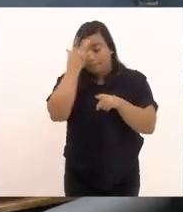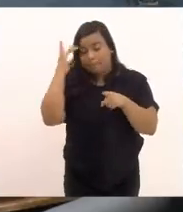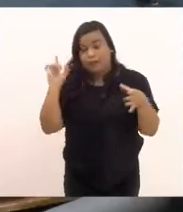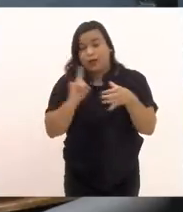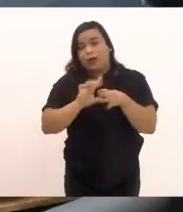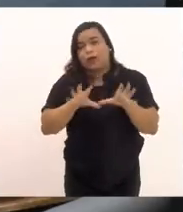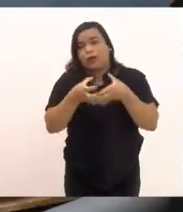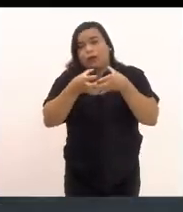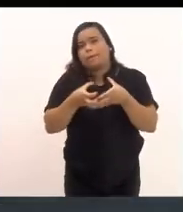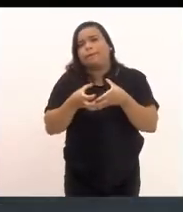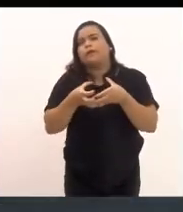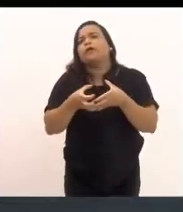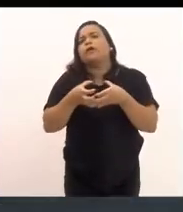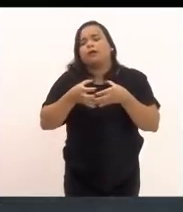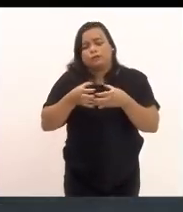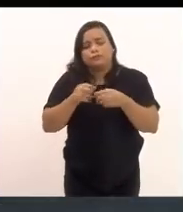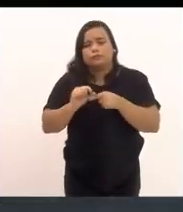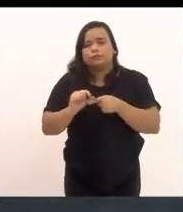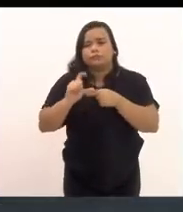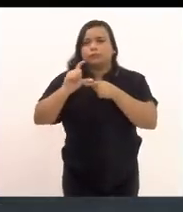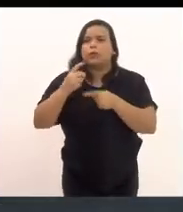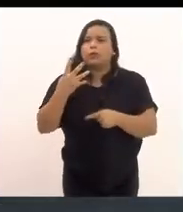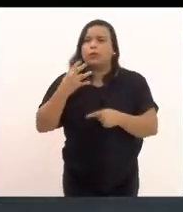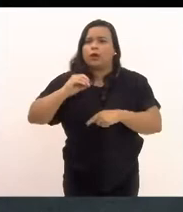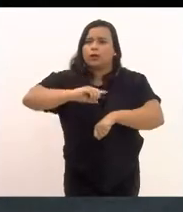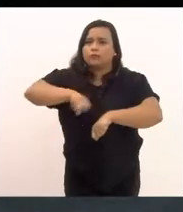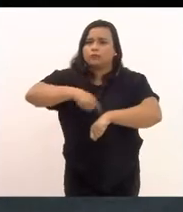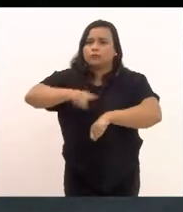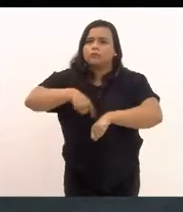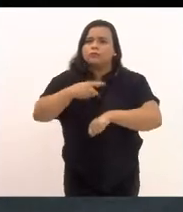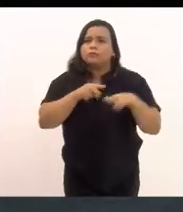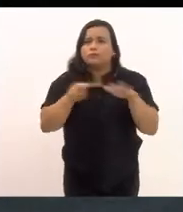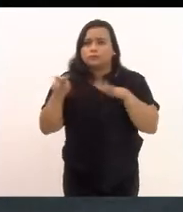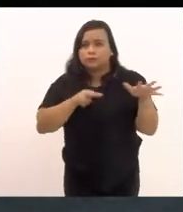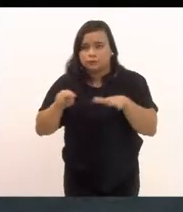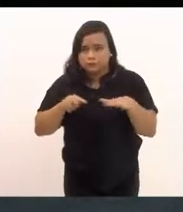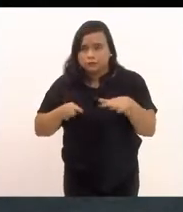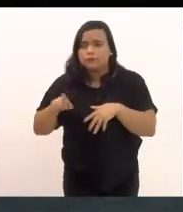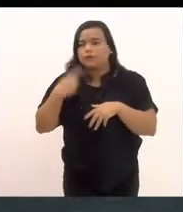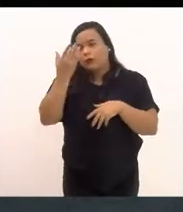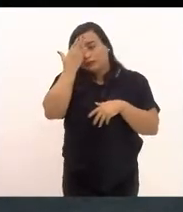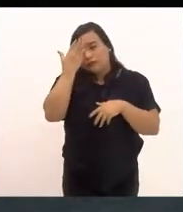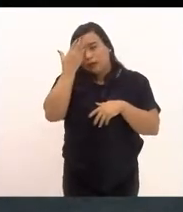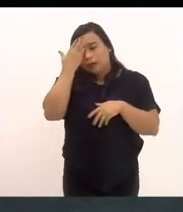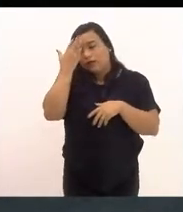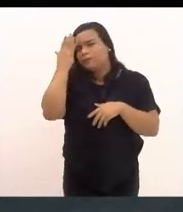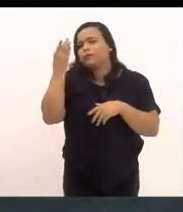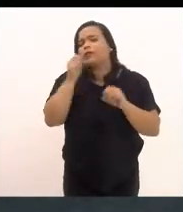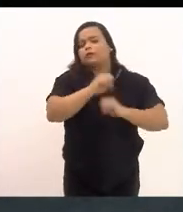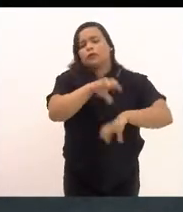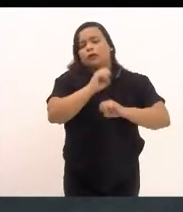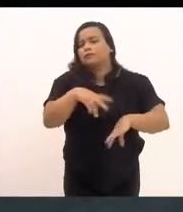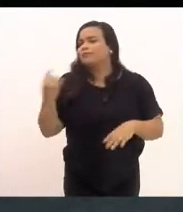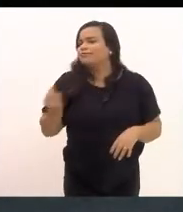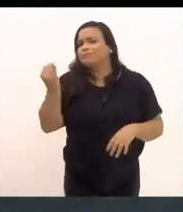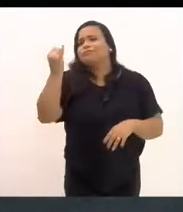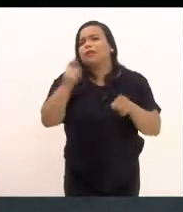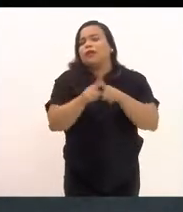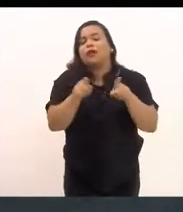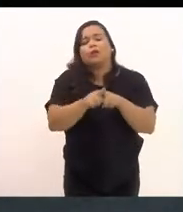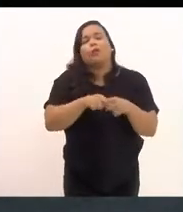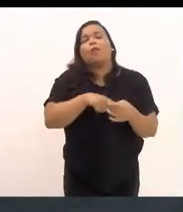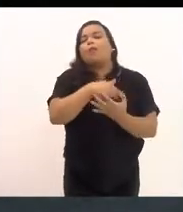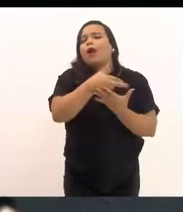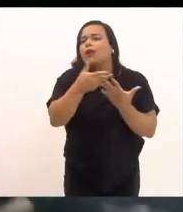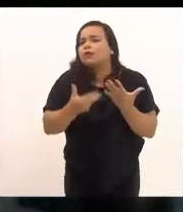40 horas semanais. Nós temos convicção da importância da educação, e uma educação de qualidade só se